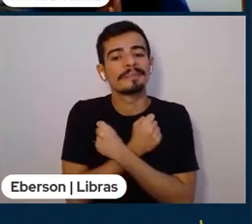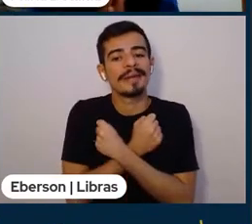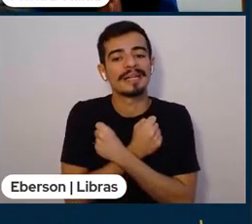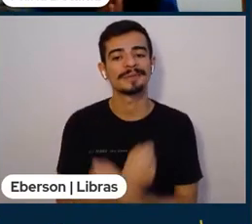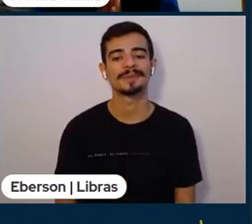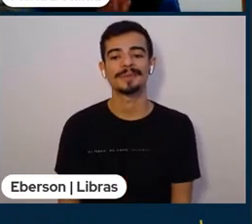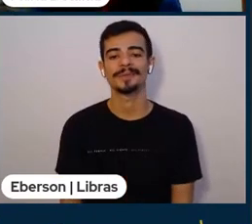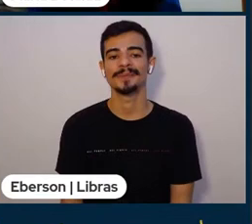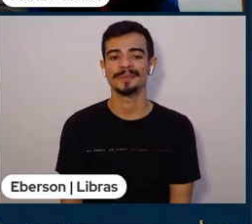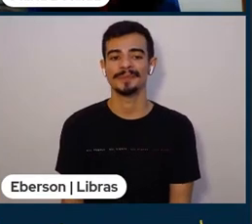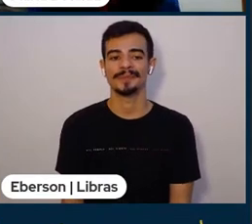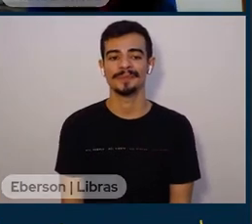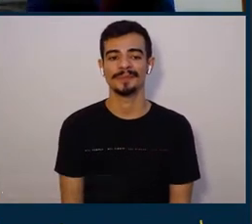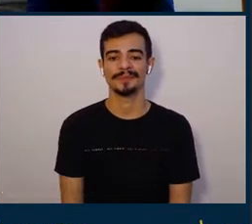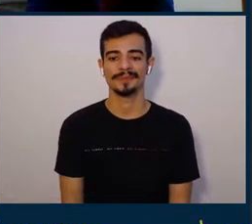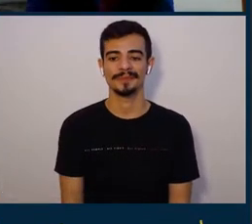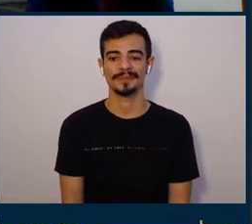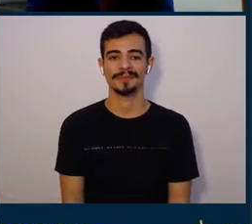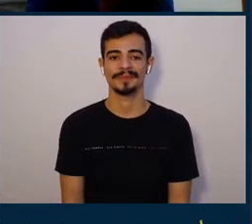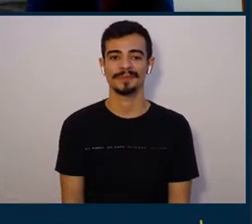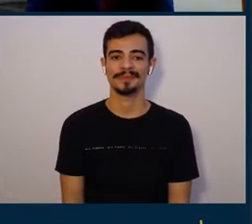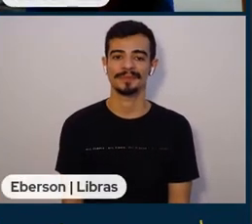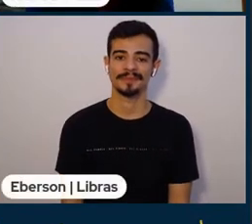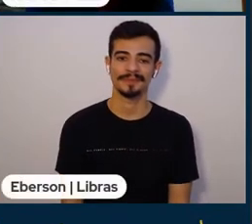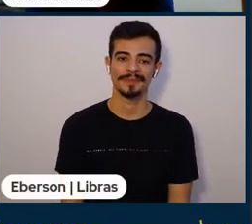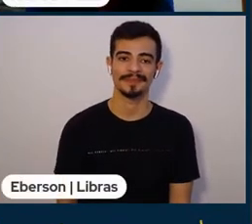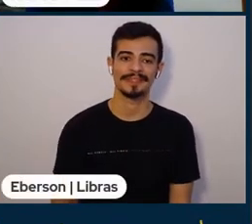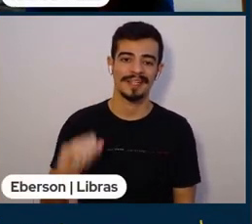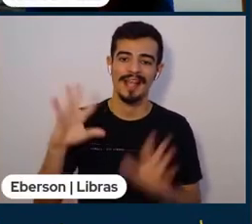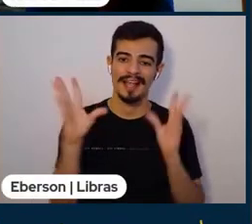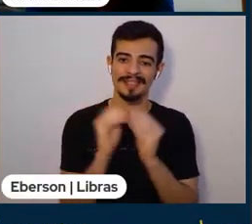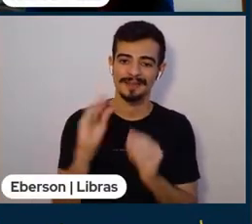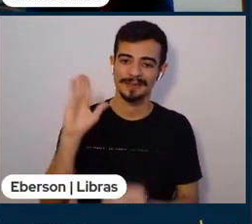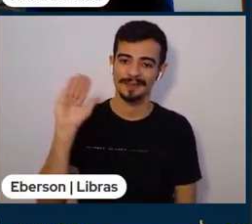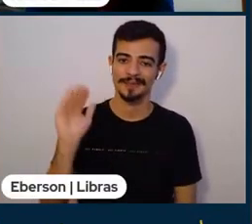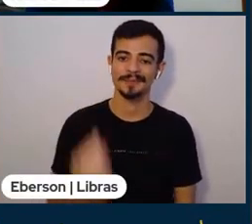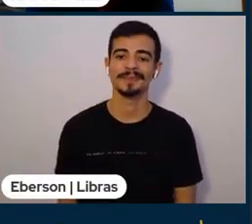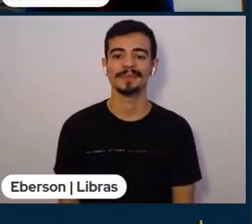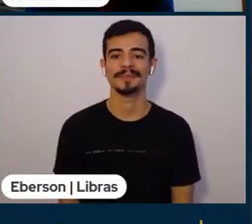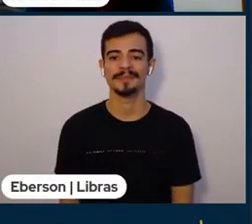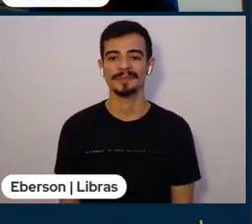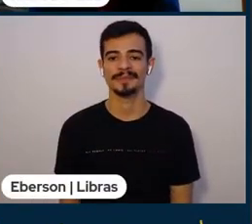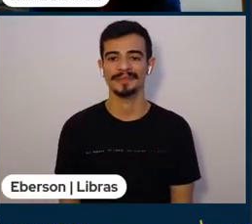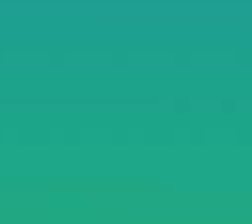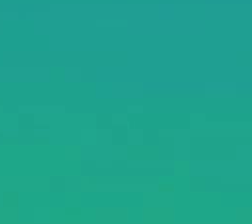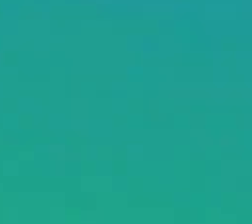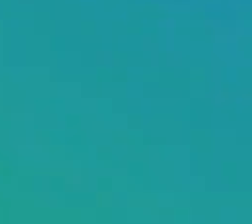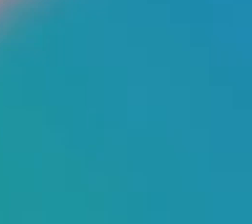Então é isso, pessoal. Tchau, tchau. Tchau, tchau.